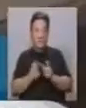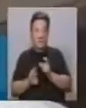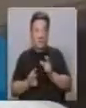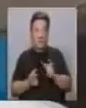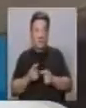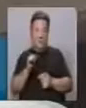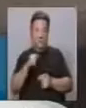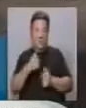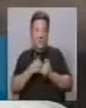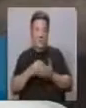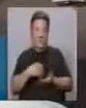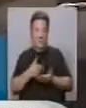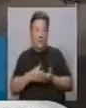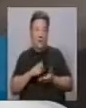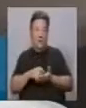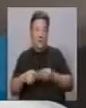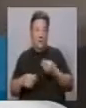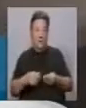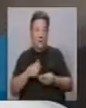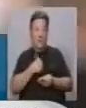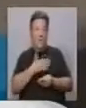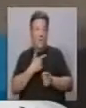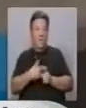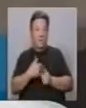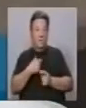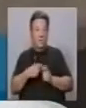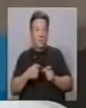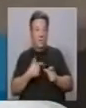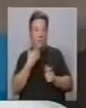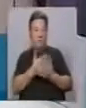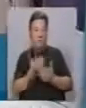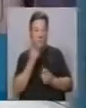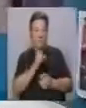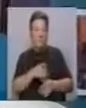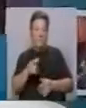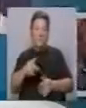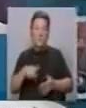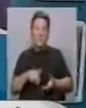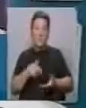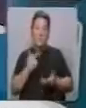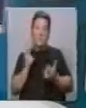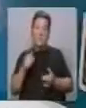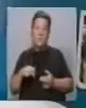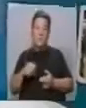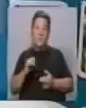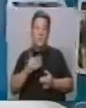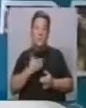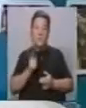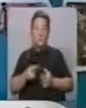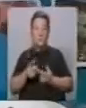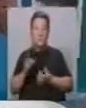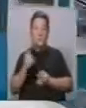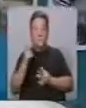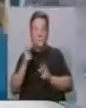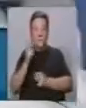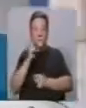colocamos aqui e será facultado às empresas que nos interessam. O que vocês estão à espera, por exemplo, aqui neste stand? Foi mais uma questão de